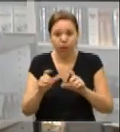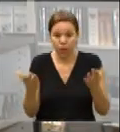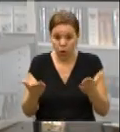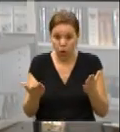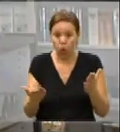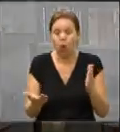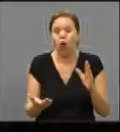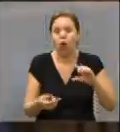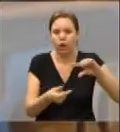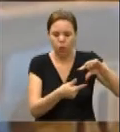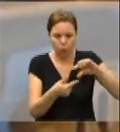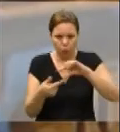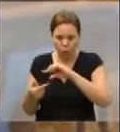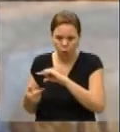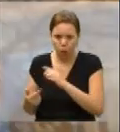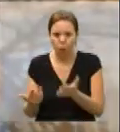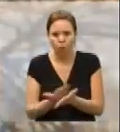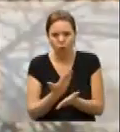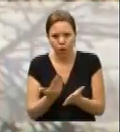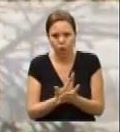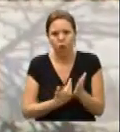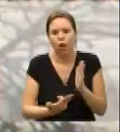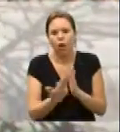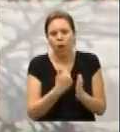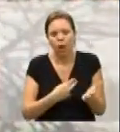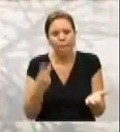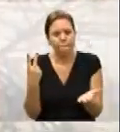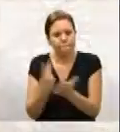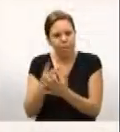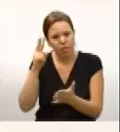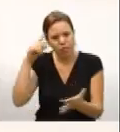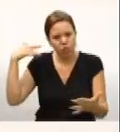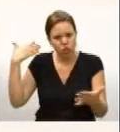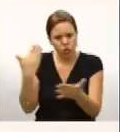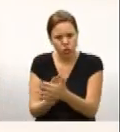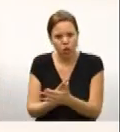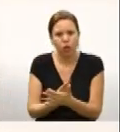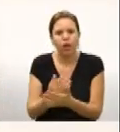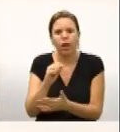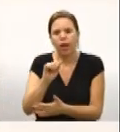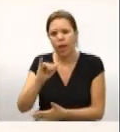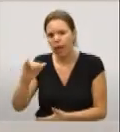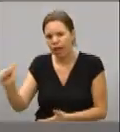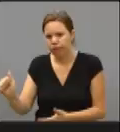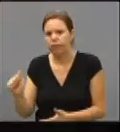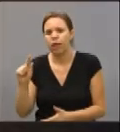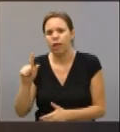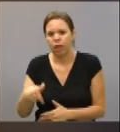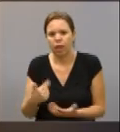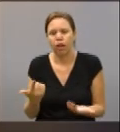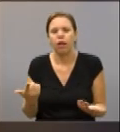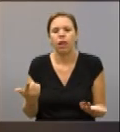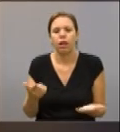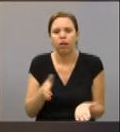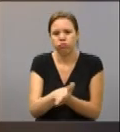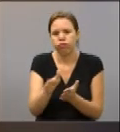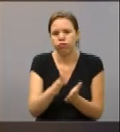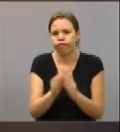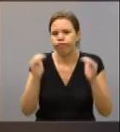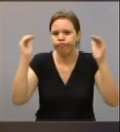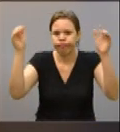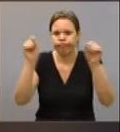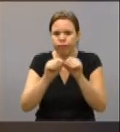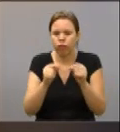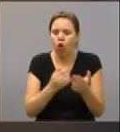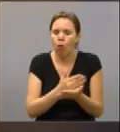Basicamente é uma reprodução da mesma história, só que em quadrinhos. Exatamente. Então, ela é uma graphic novel, né? Então a